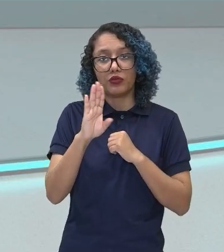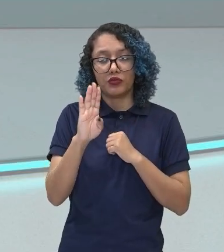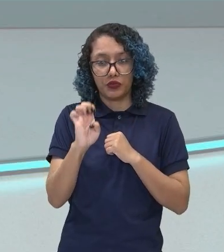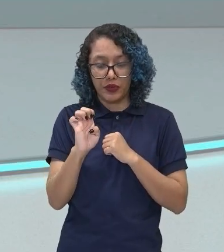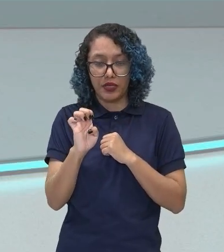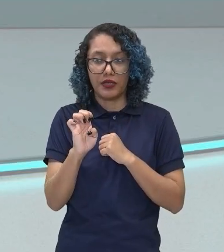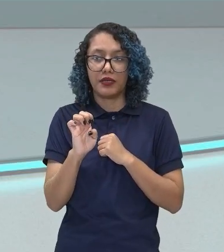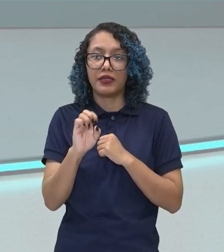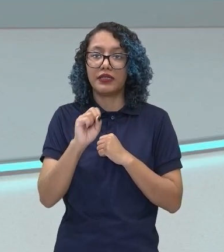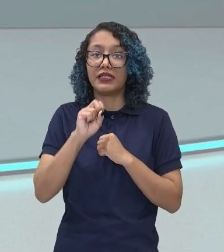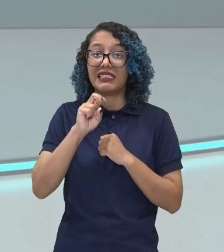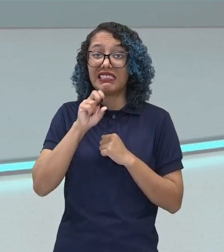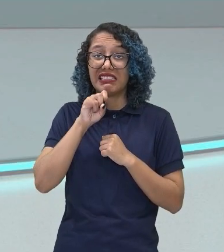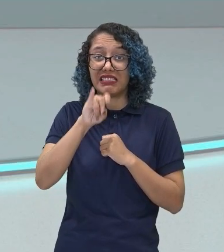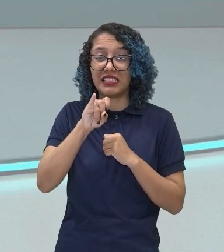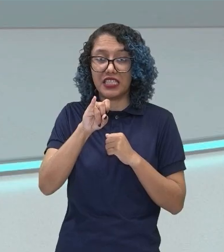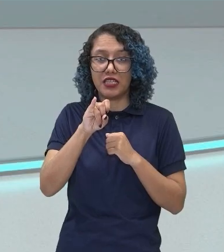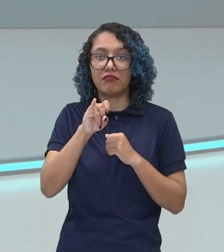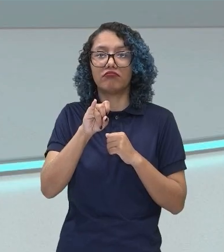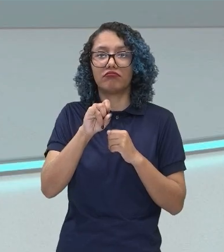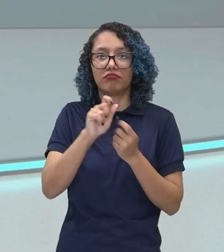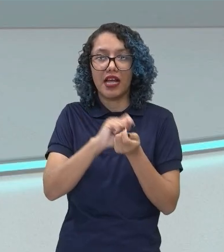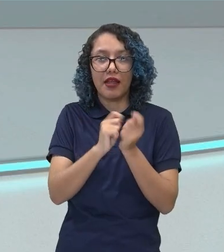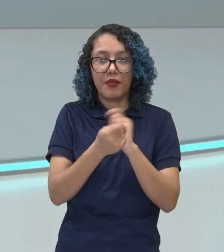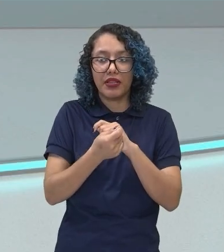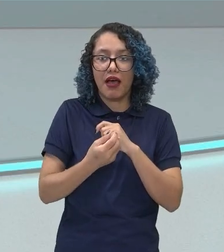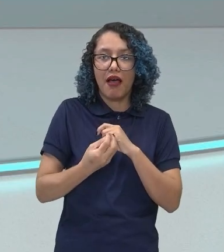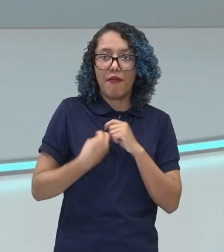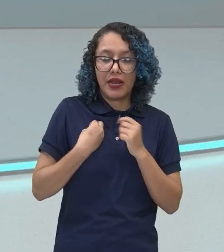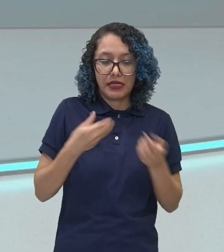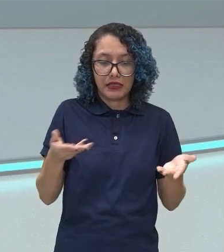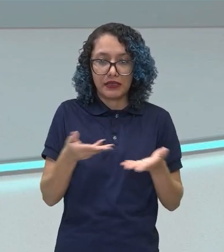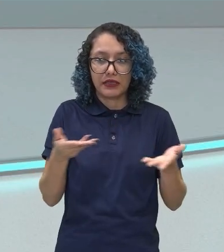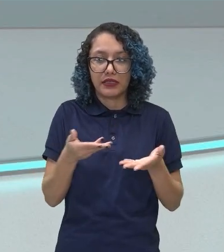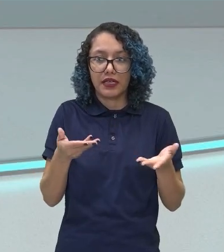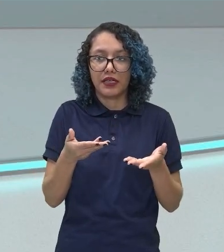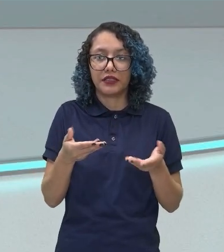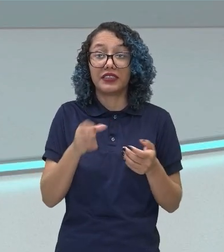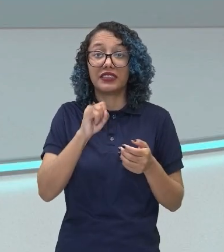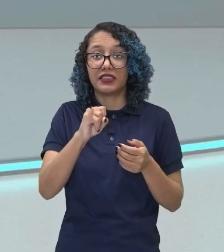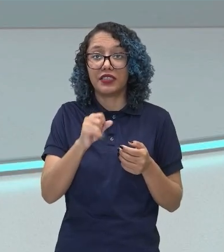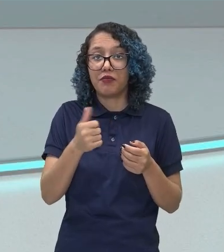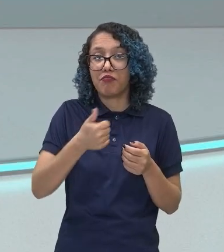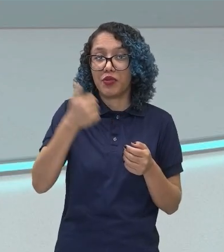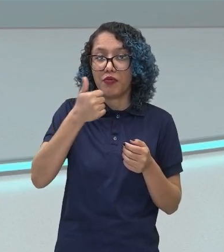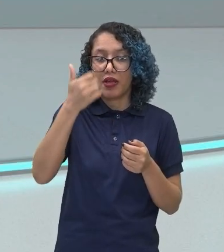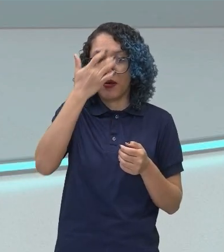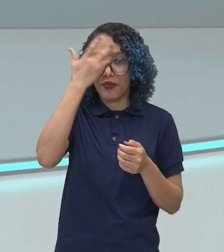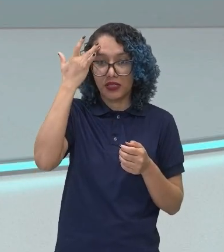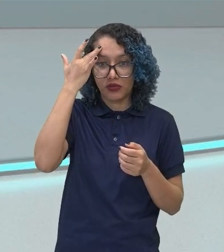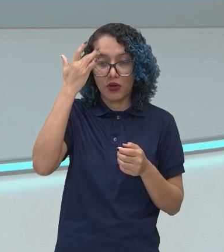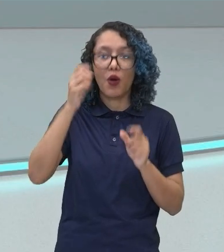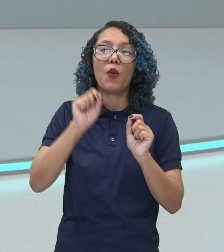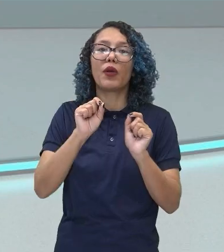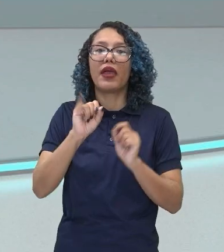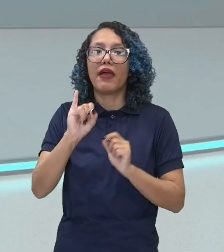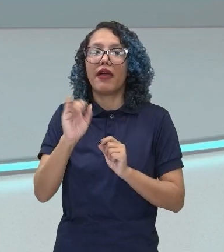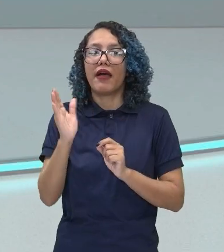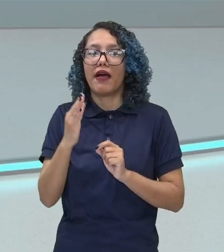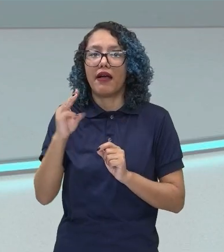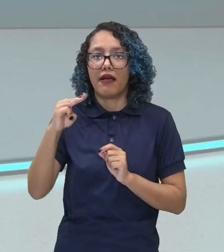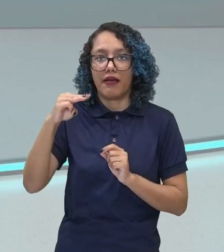vai aparecer da seguinte forma, ou am, quando é conectado com primeira pessoa do singular, eu, I am, eu sou, eu